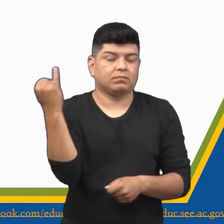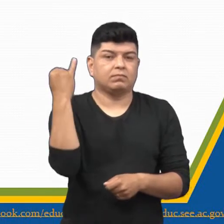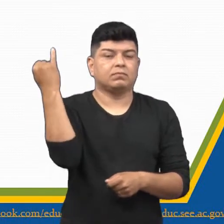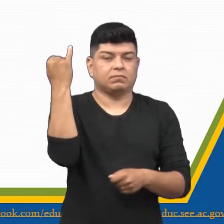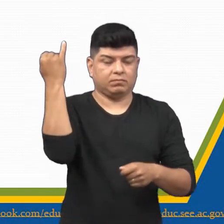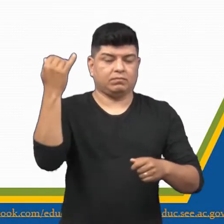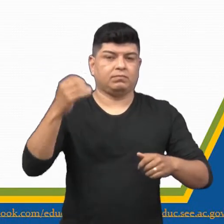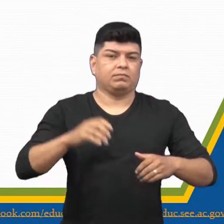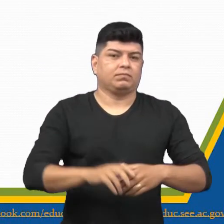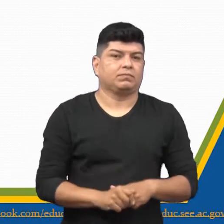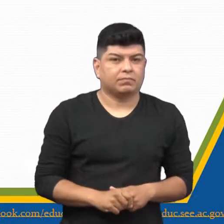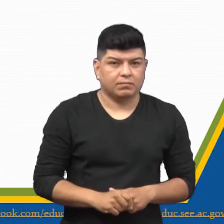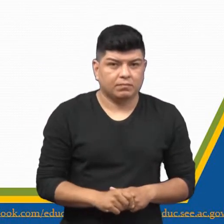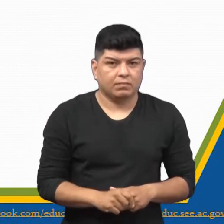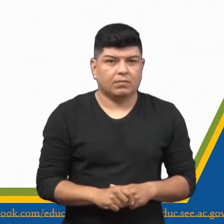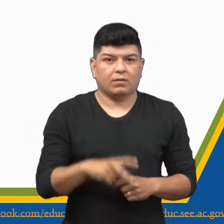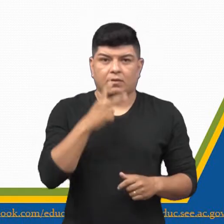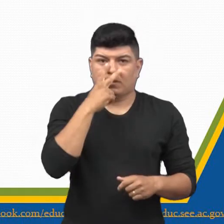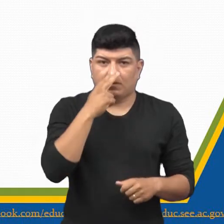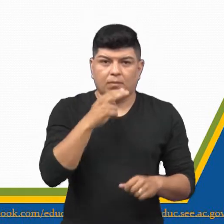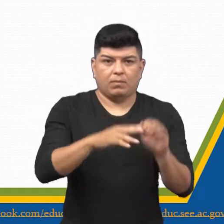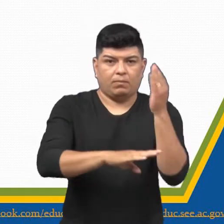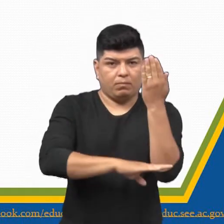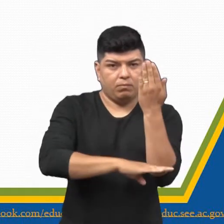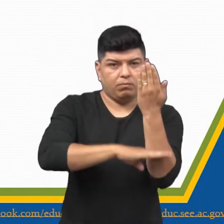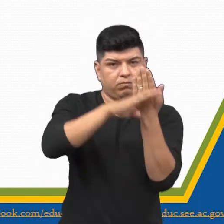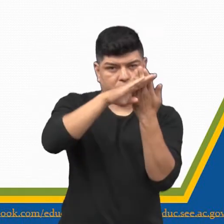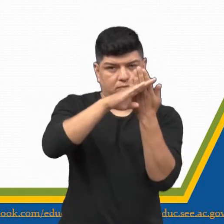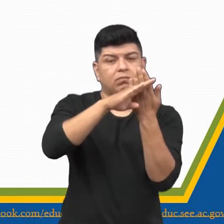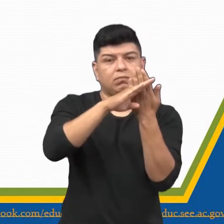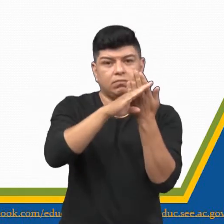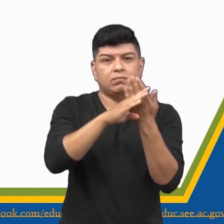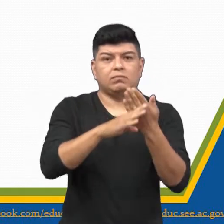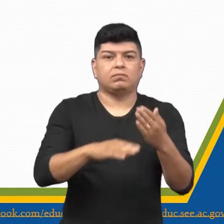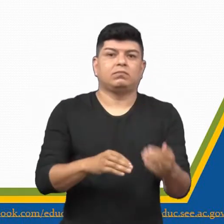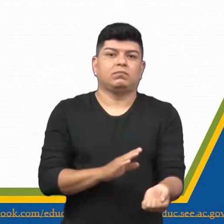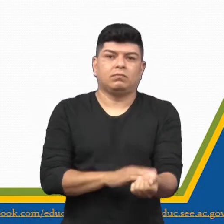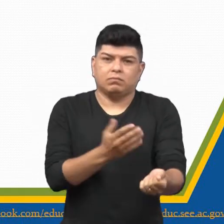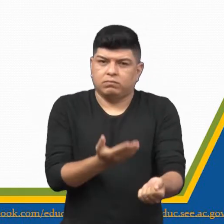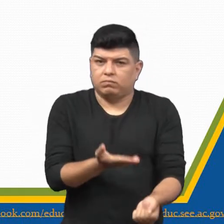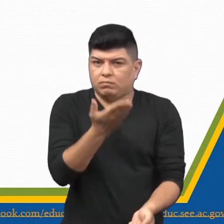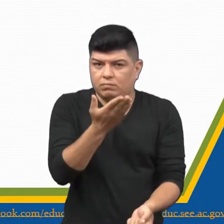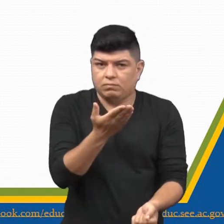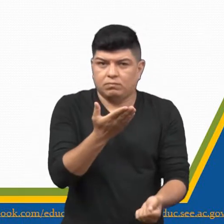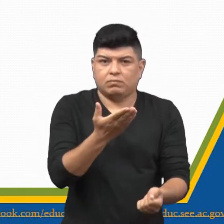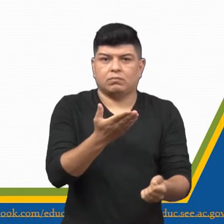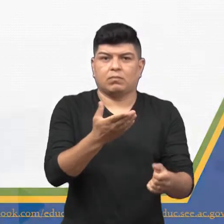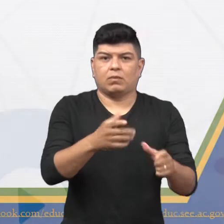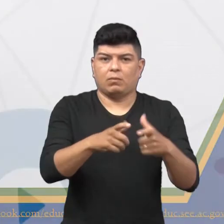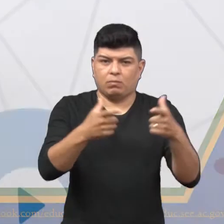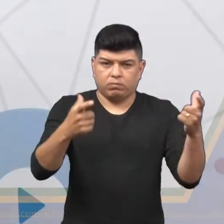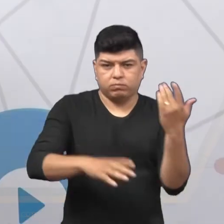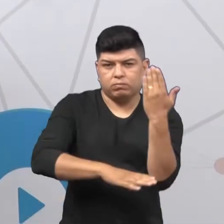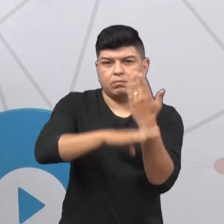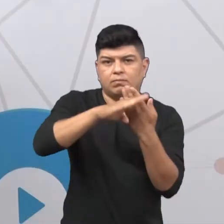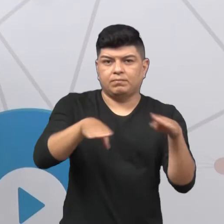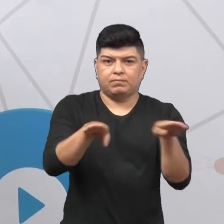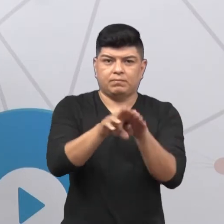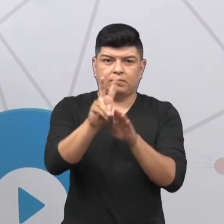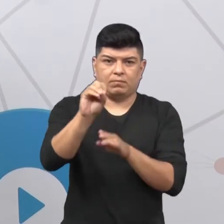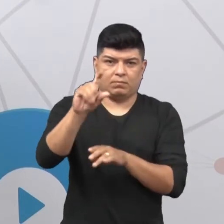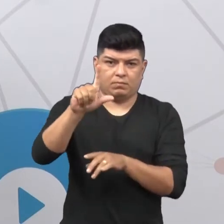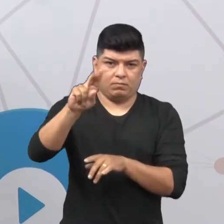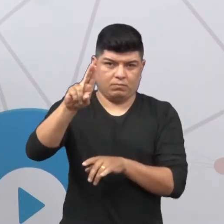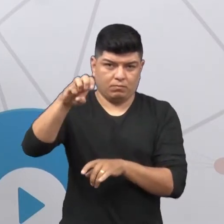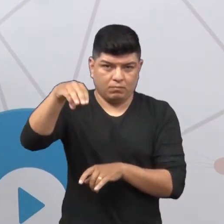grandezas, que é a temperatura, a pressão e o volume. A essas grandezas nós